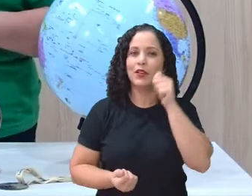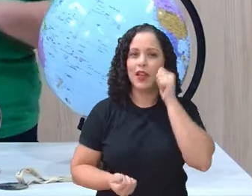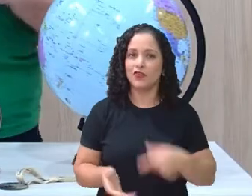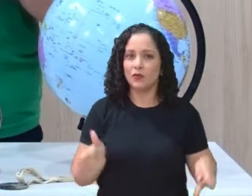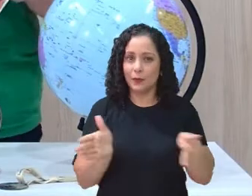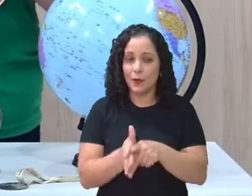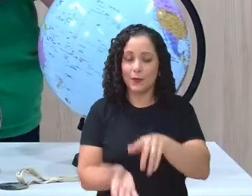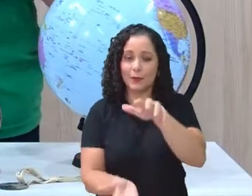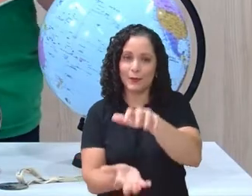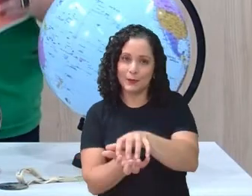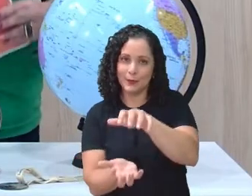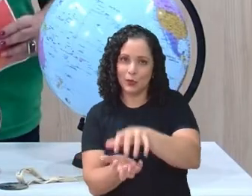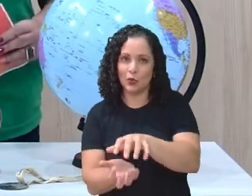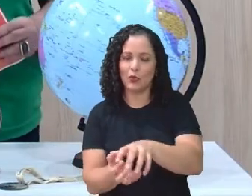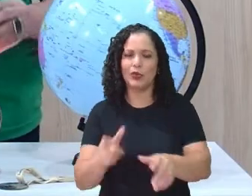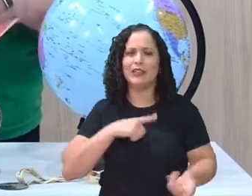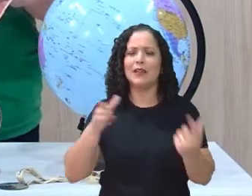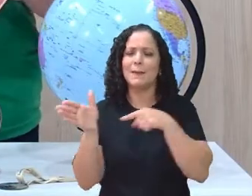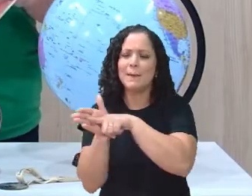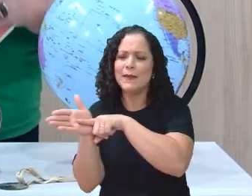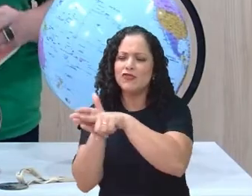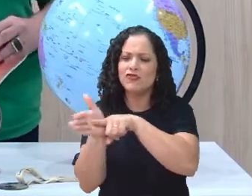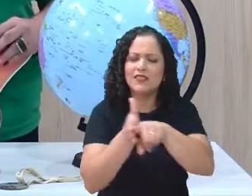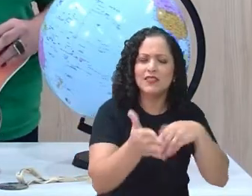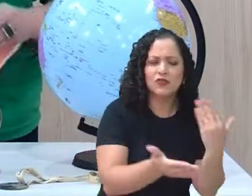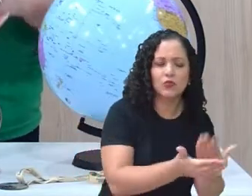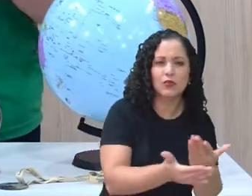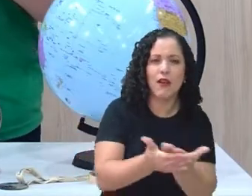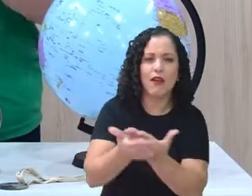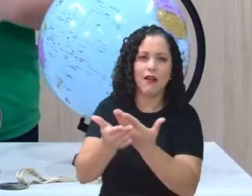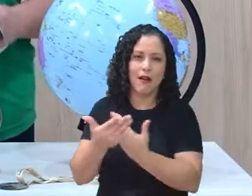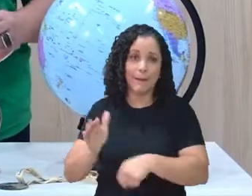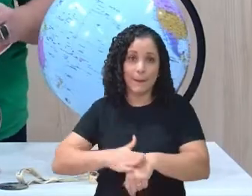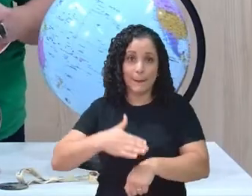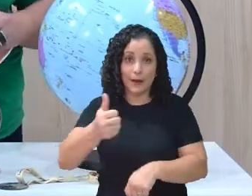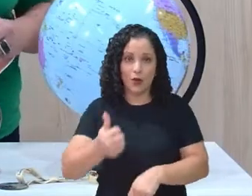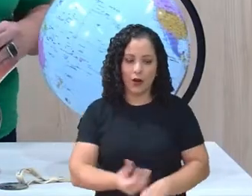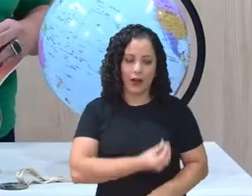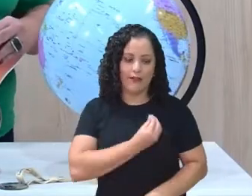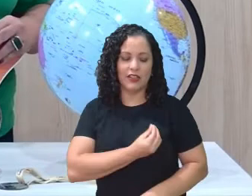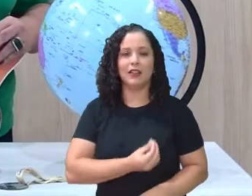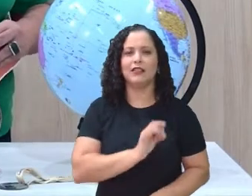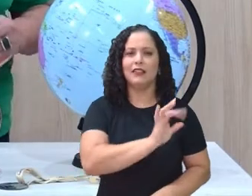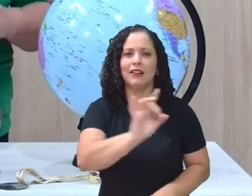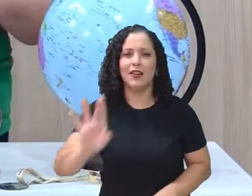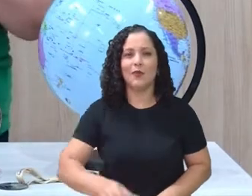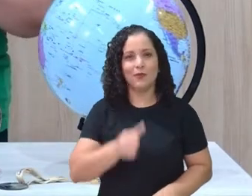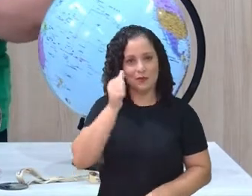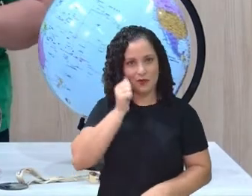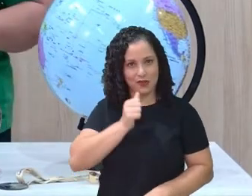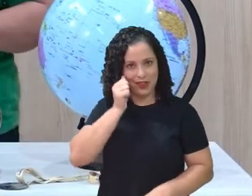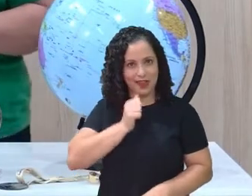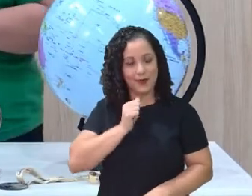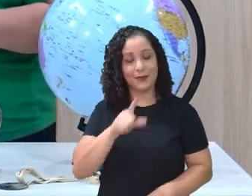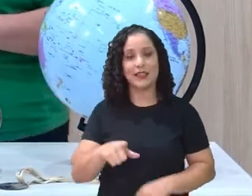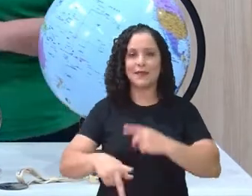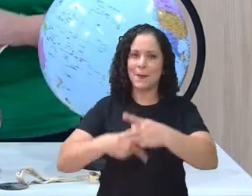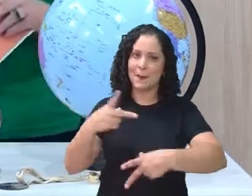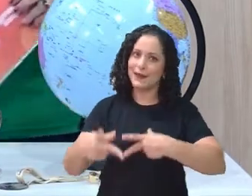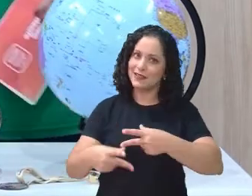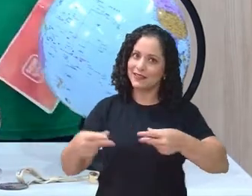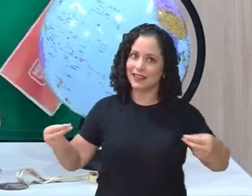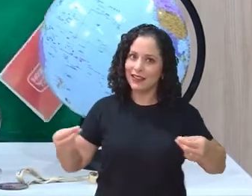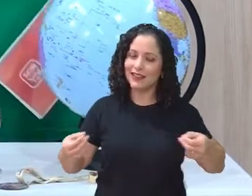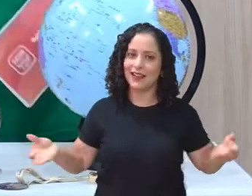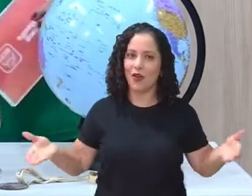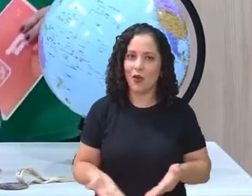estado, onde fazem pesquisas para tentar melhorar a qualidade de vida de nós mulheres. E esse prêmio, né, esse ano,